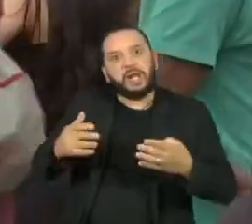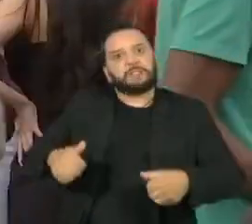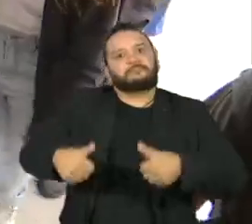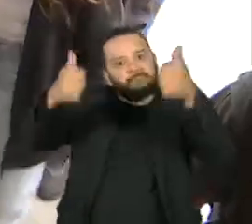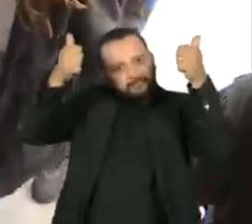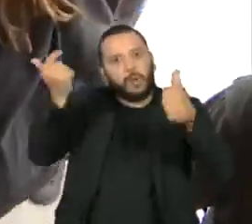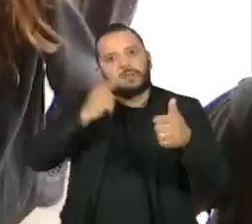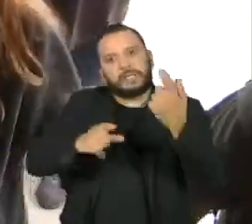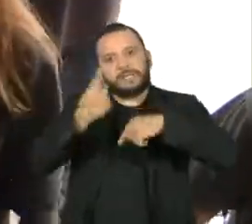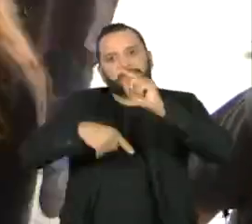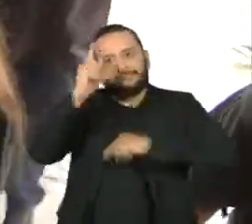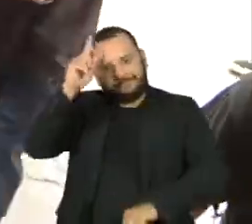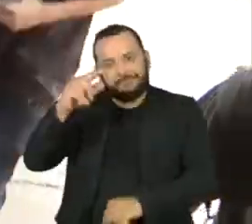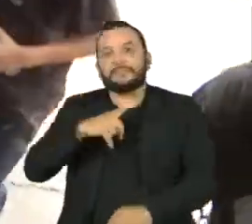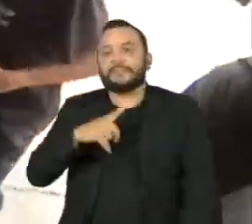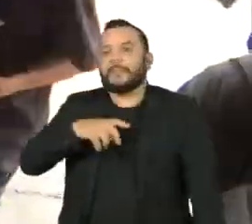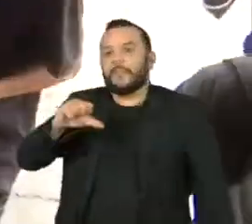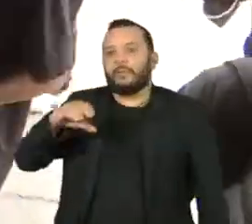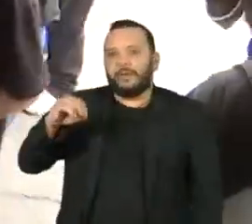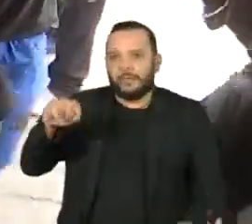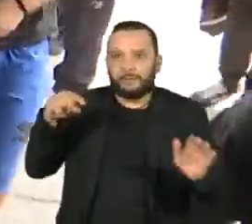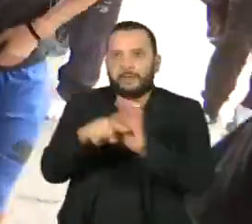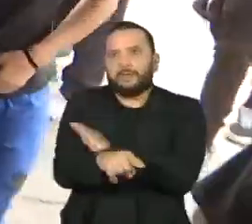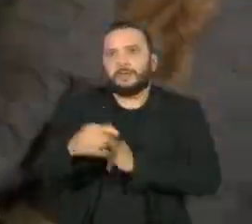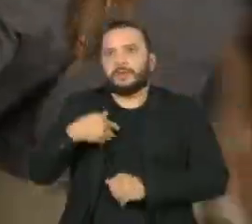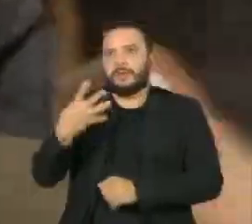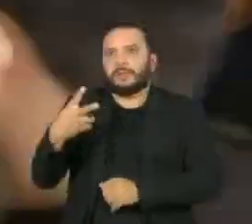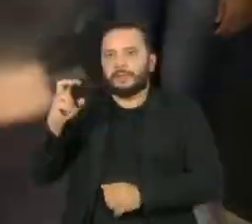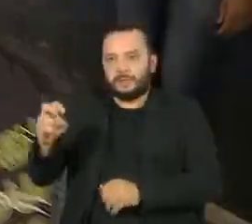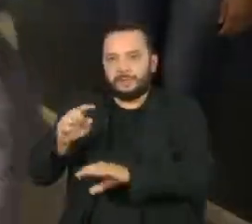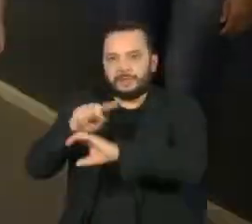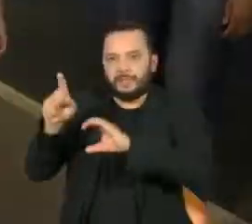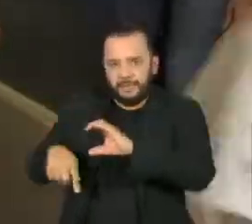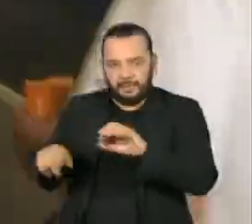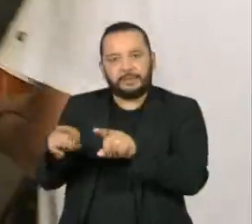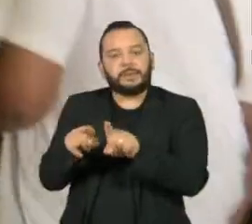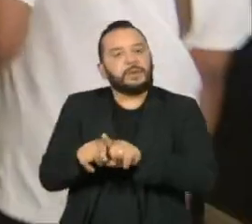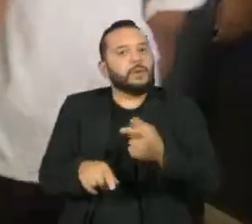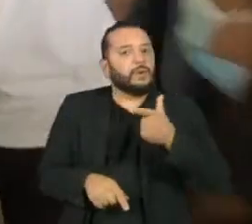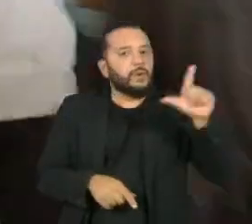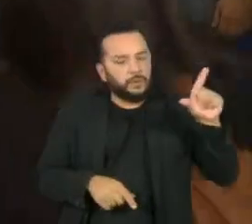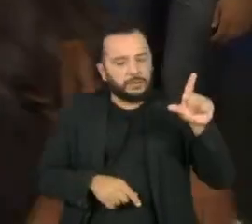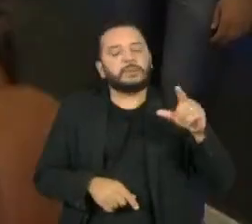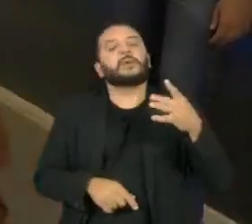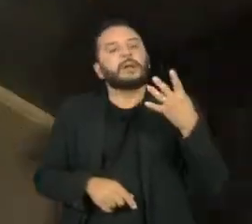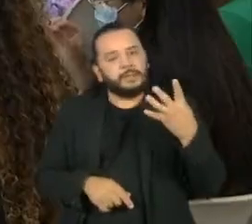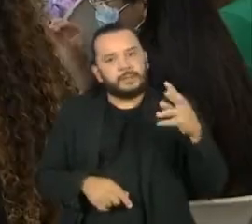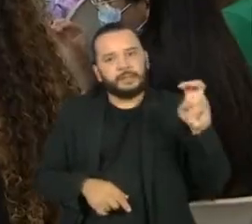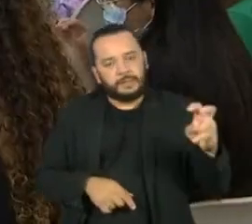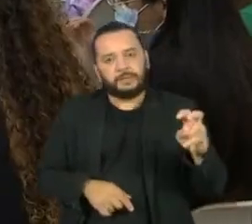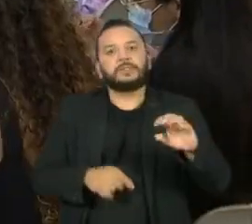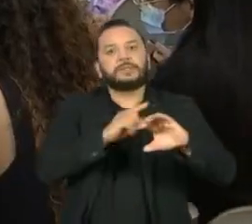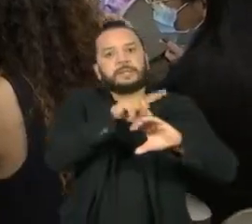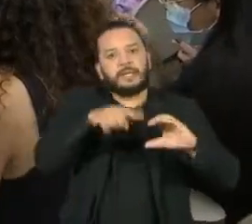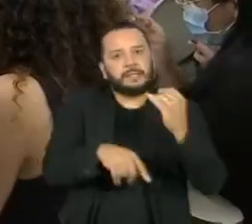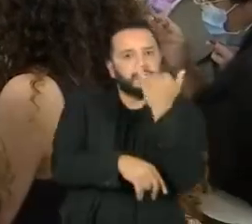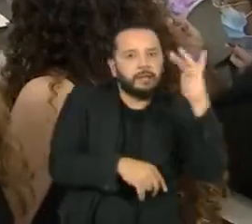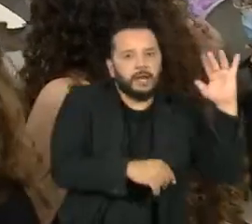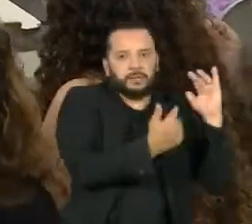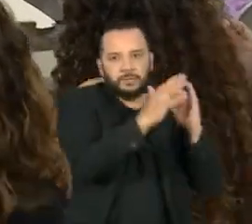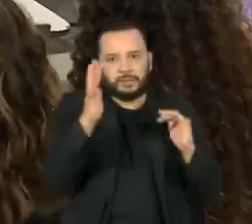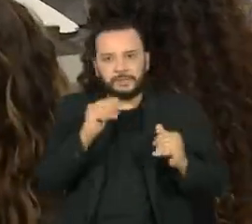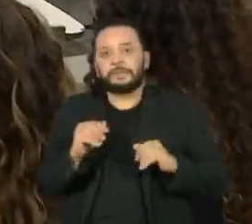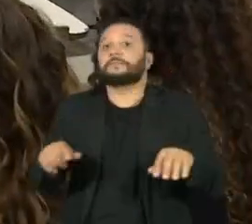frente mais 90 questões, 45 de ciências exatas e outras 45 de ciências da natureza. Para quem se preparou